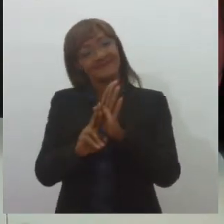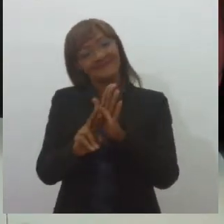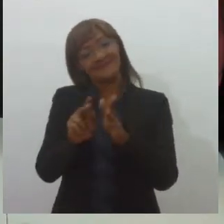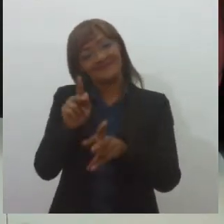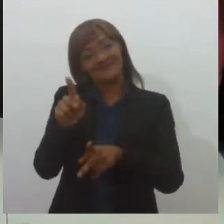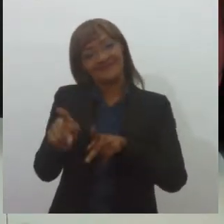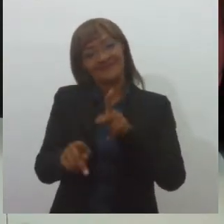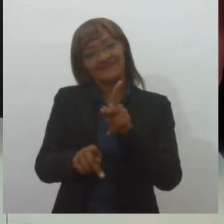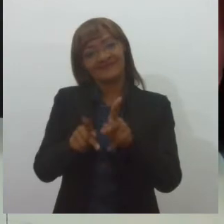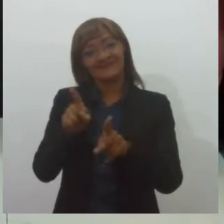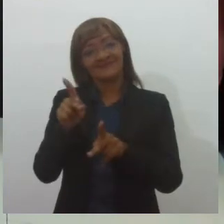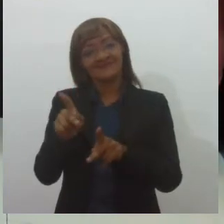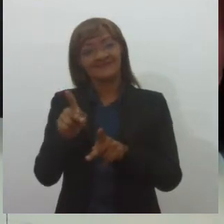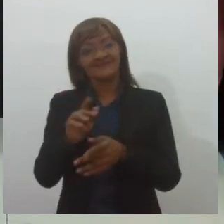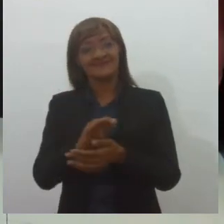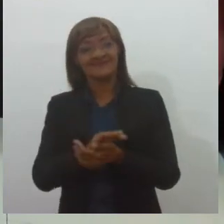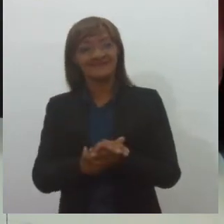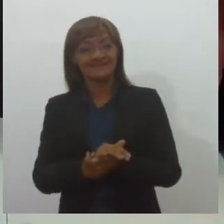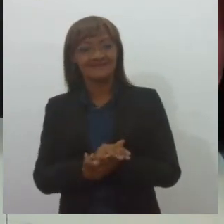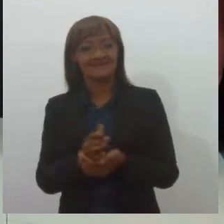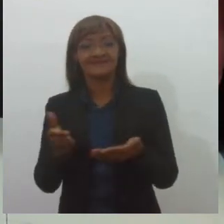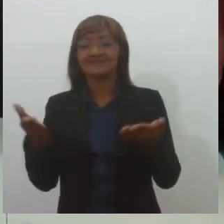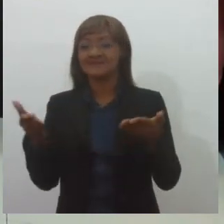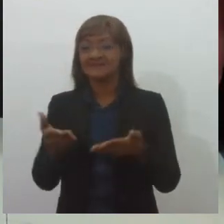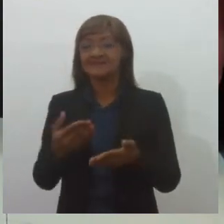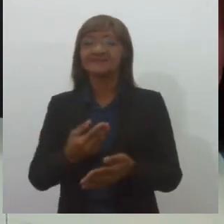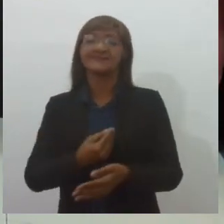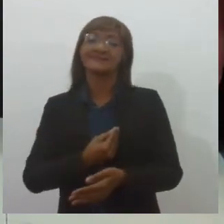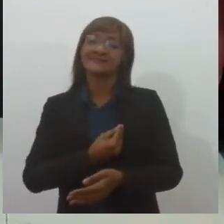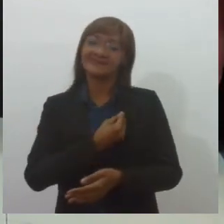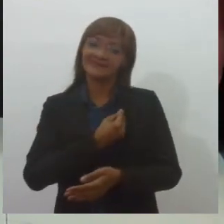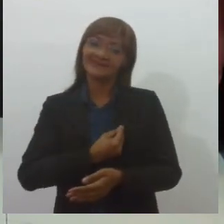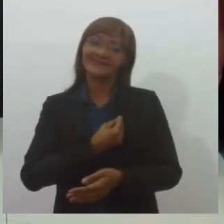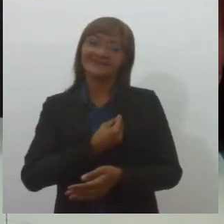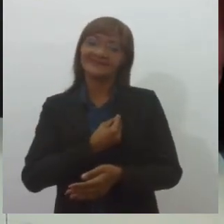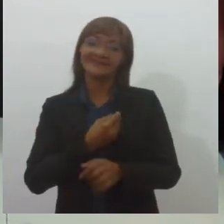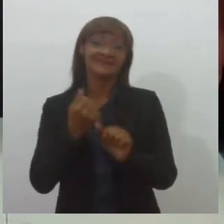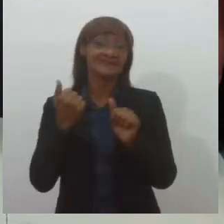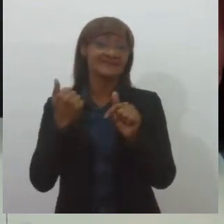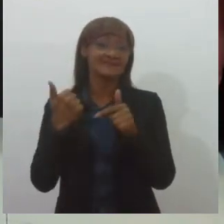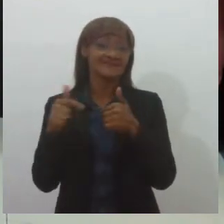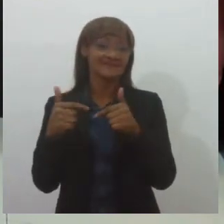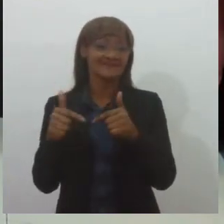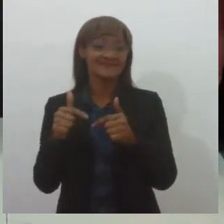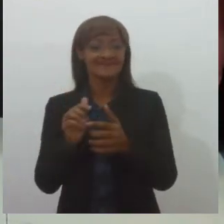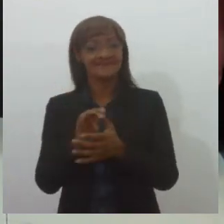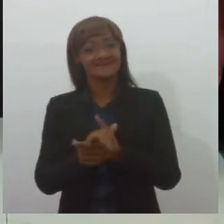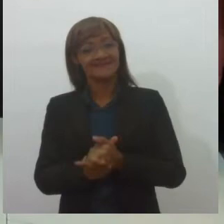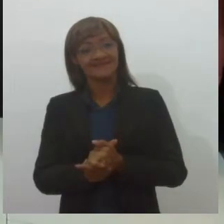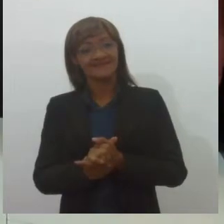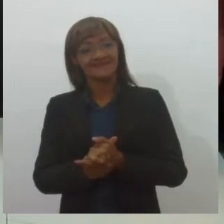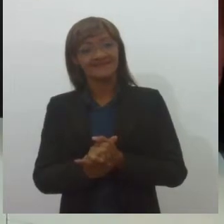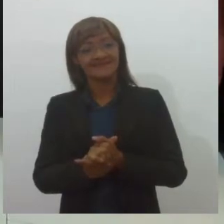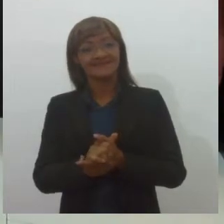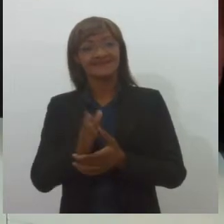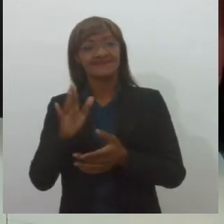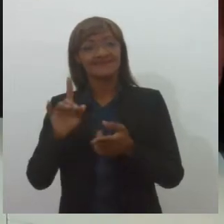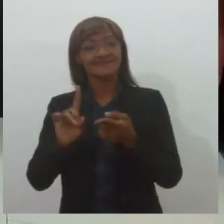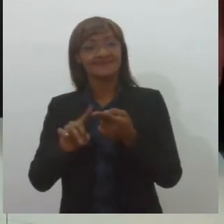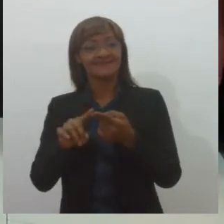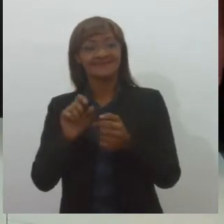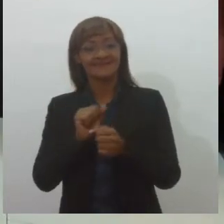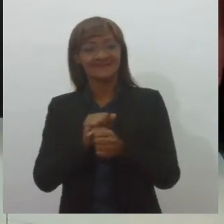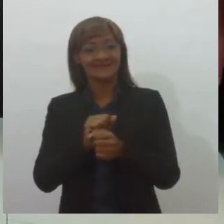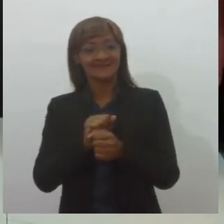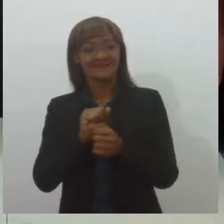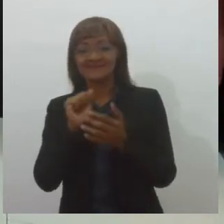dizer lá onde vencer viver aonde vencer Você trabalha em um ponto alto uma onda